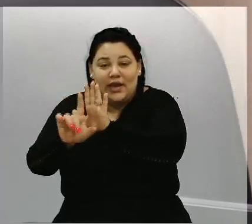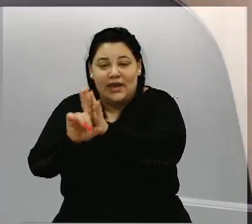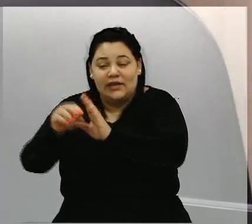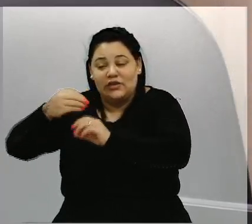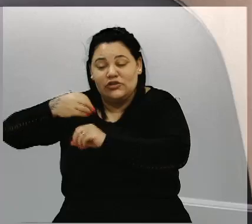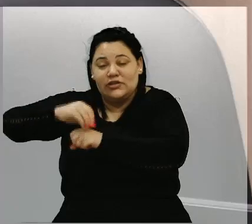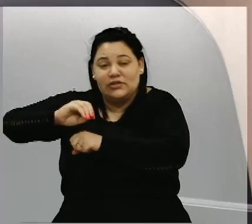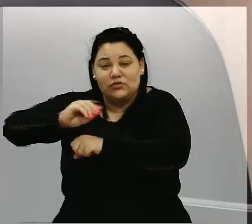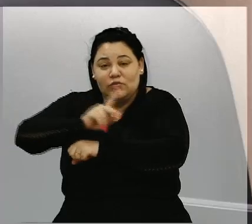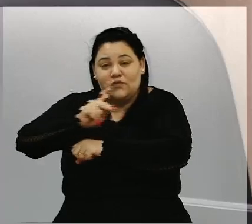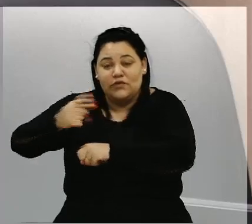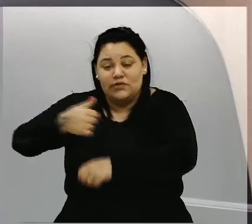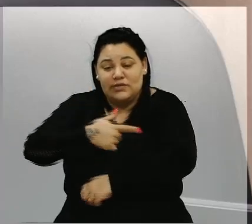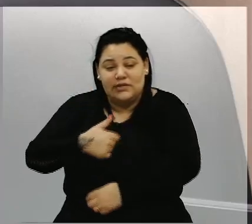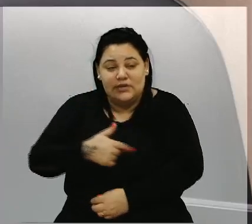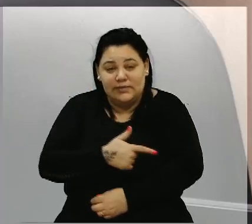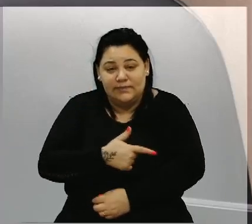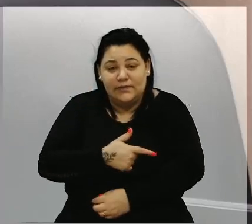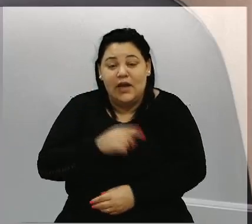veto parcial.